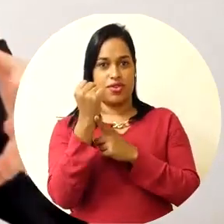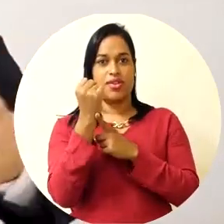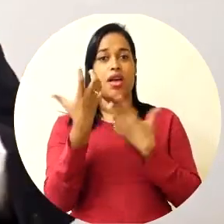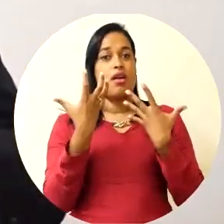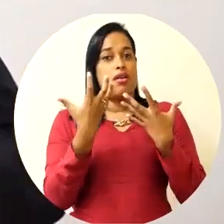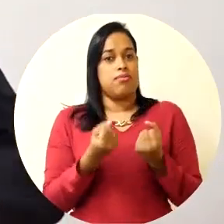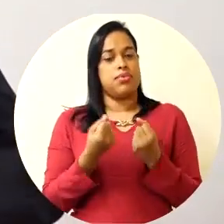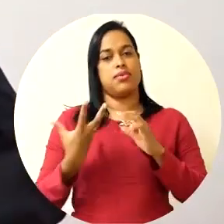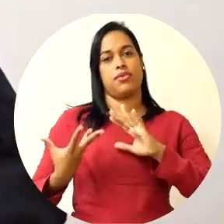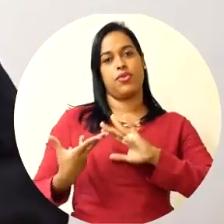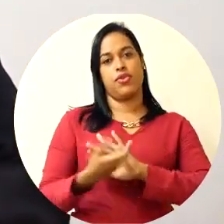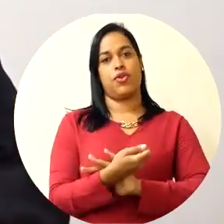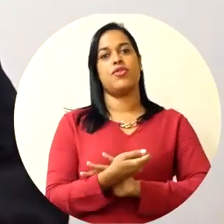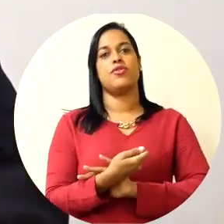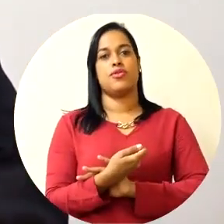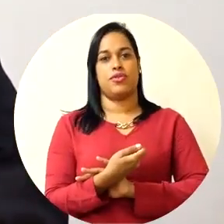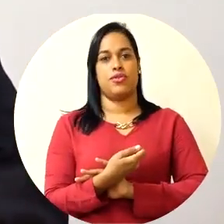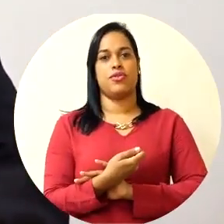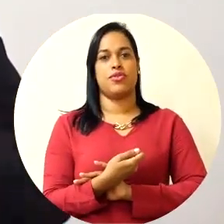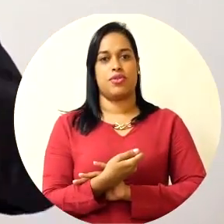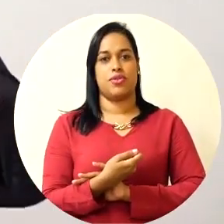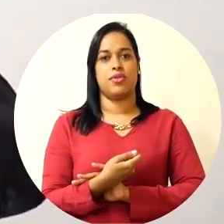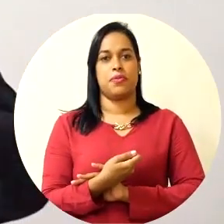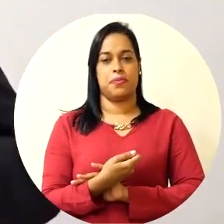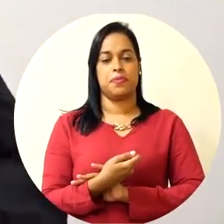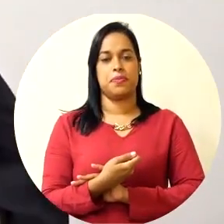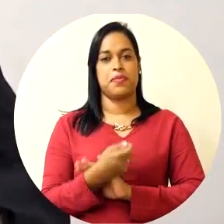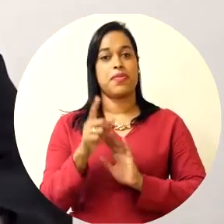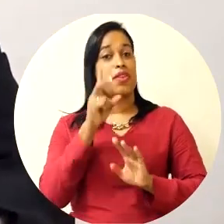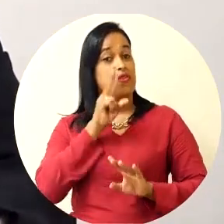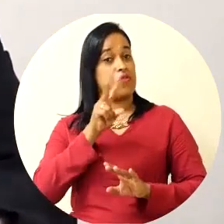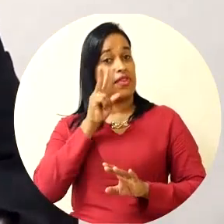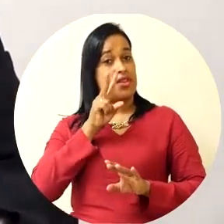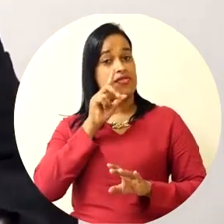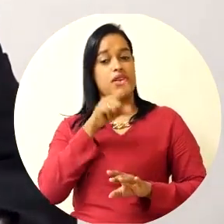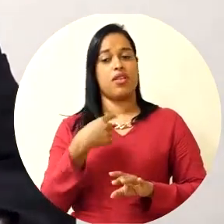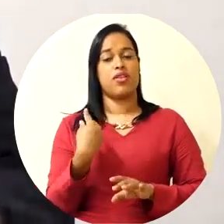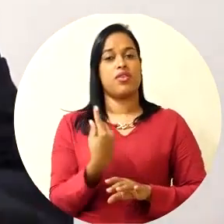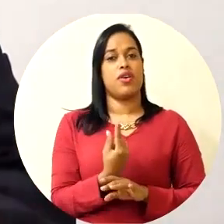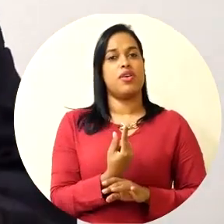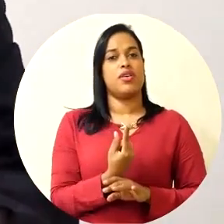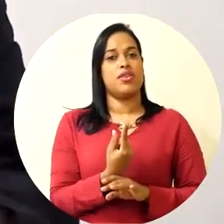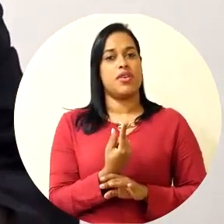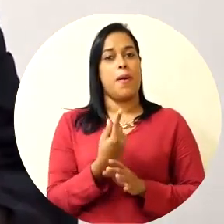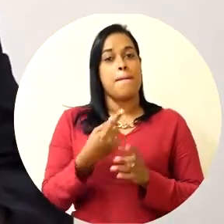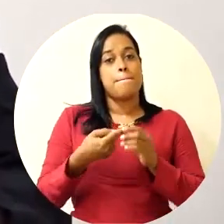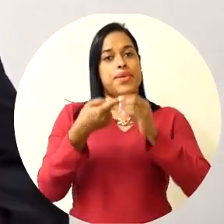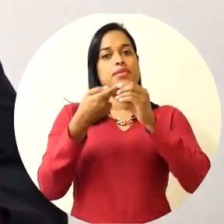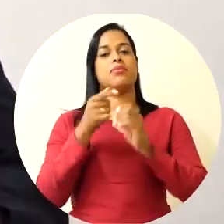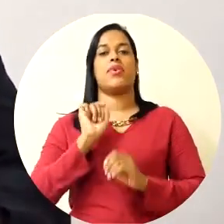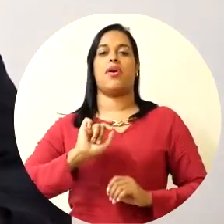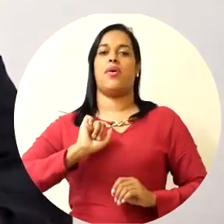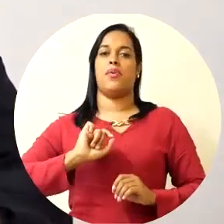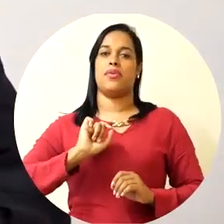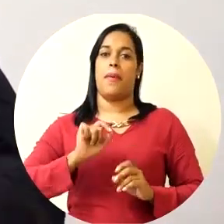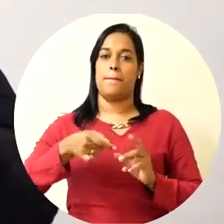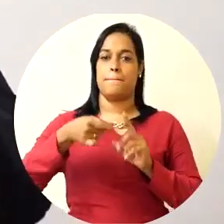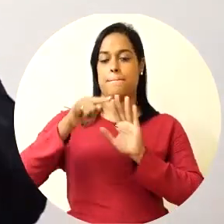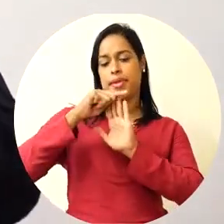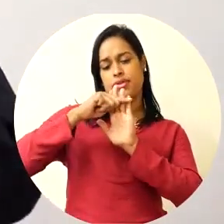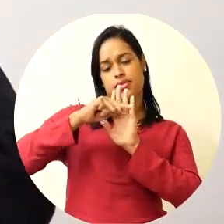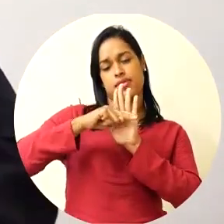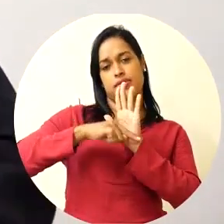nas sociedades e aceitos por todos, como de boa fé. Ora, mas vamos aos pontos